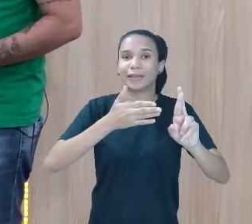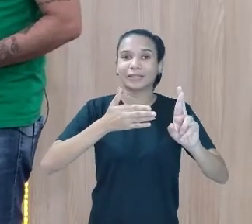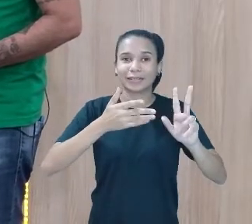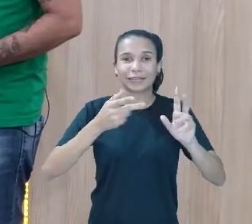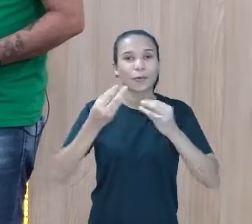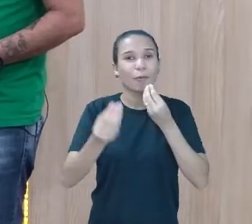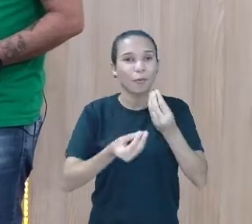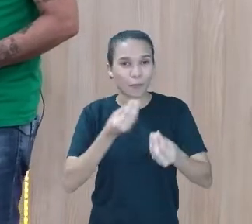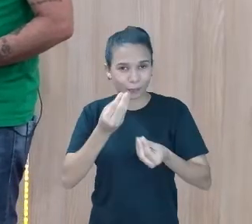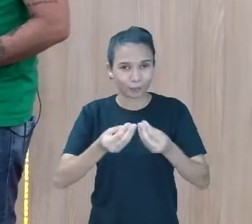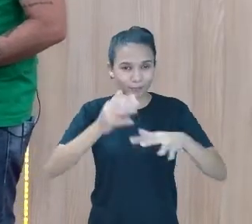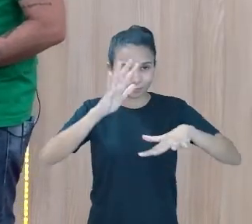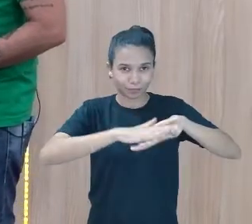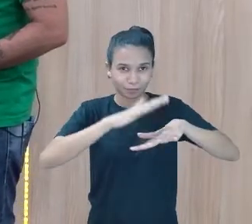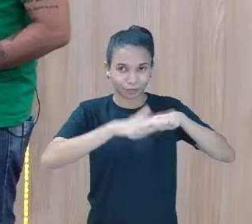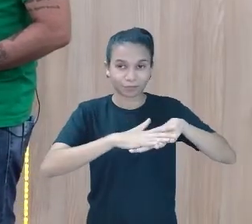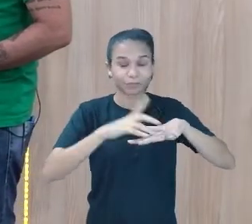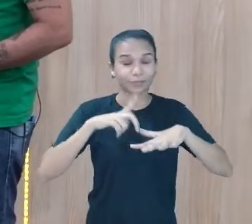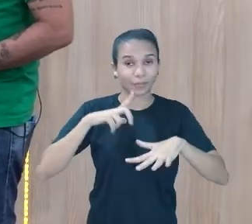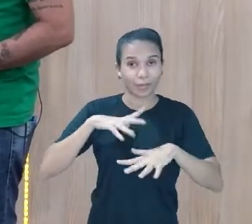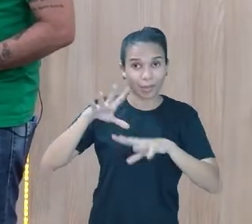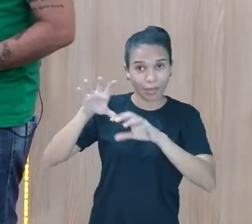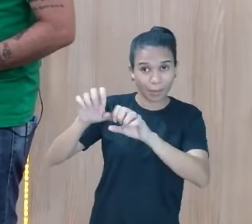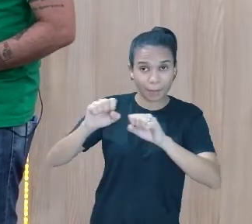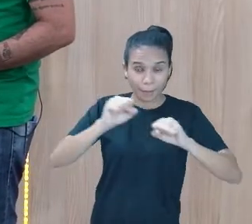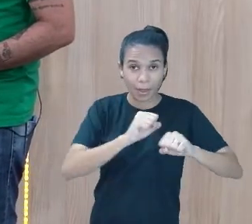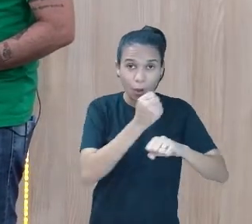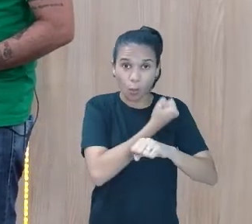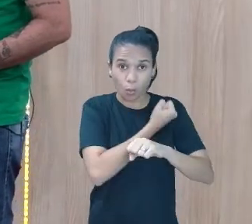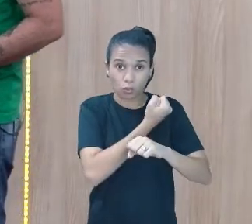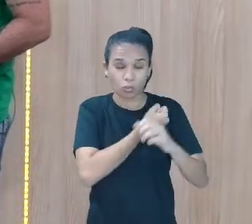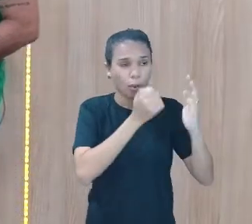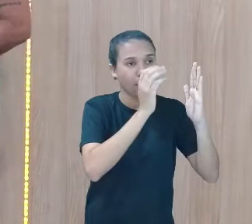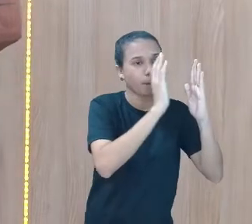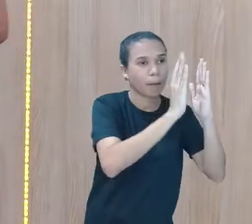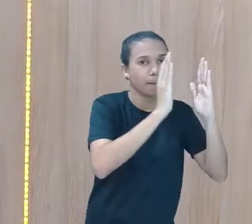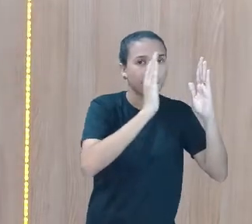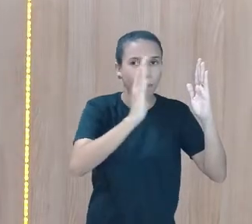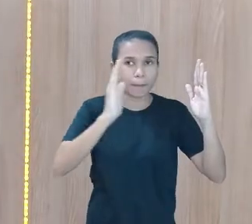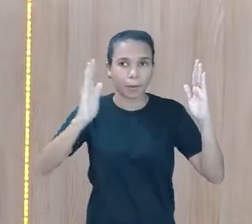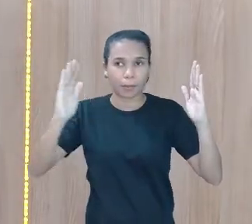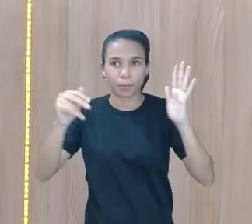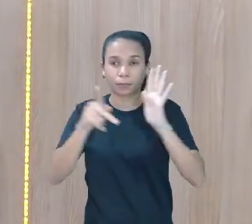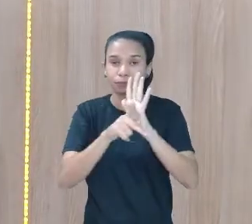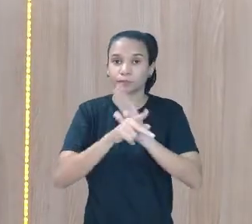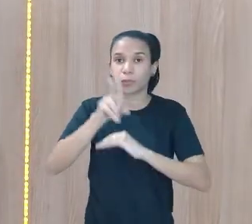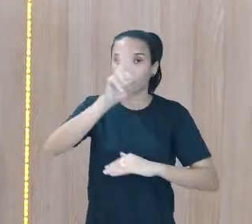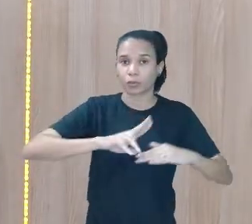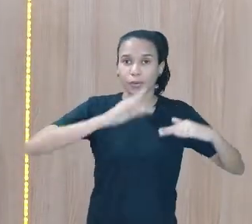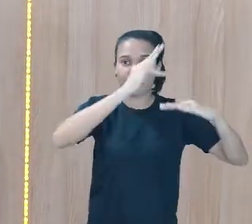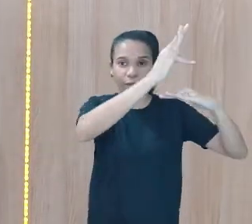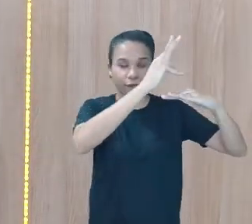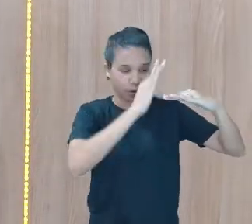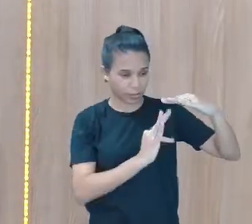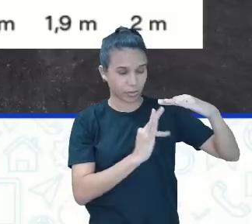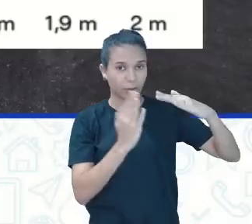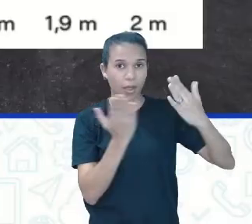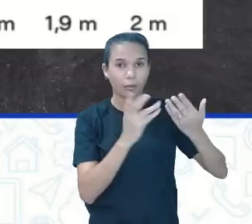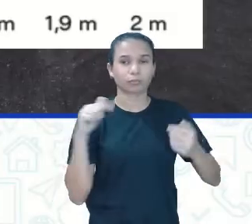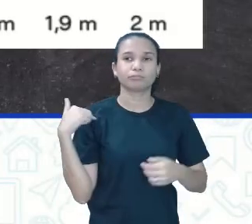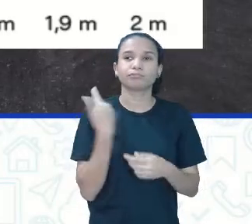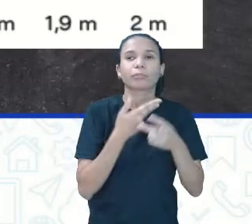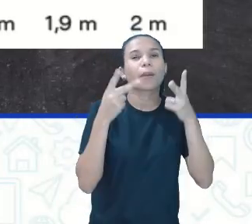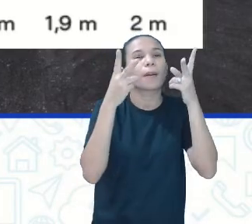representação simplesmente o seguinte, a gente vai pegar esses números que estão na sua forma fracionária e a gente